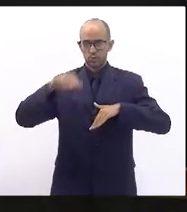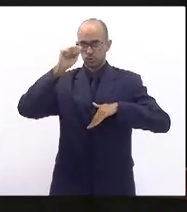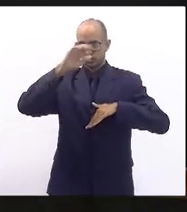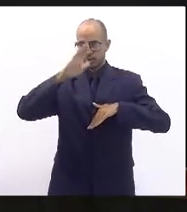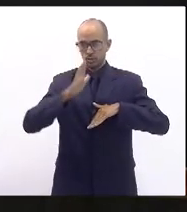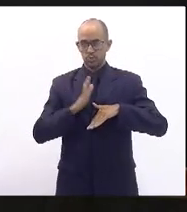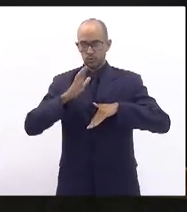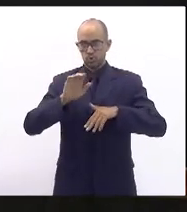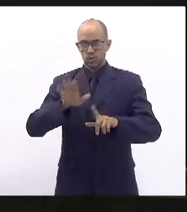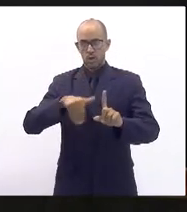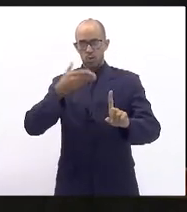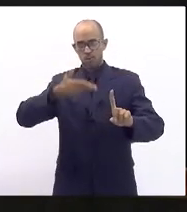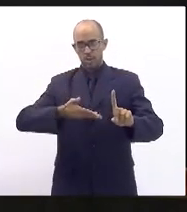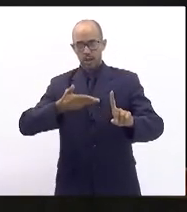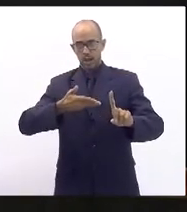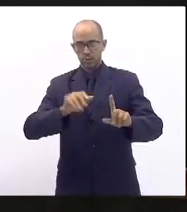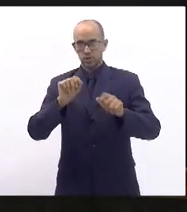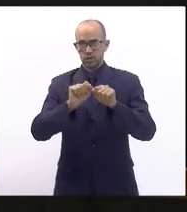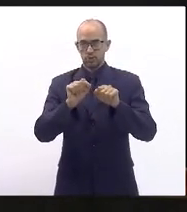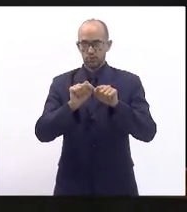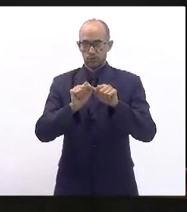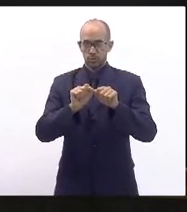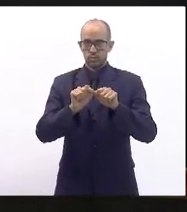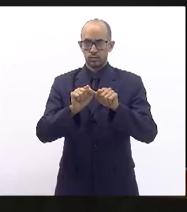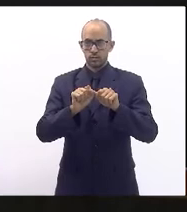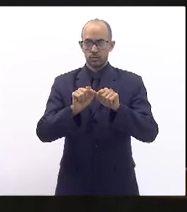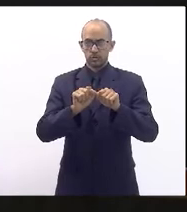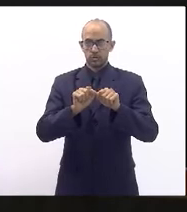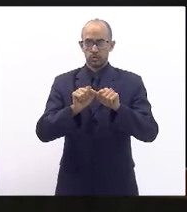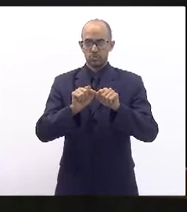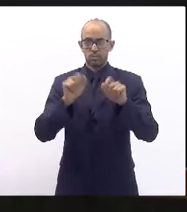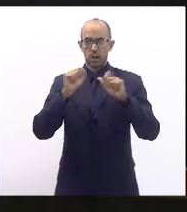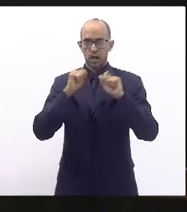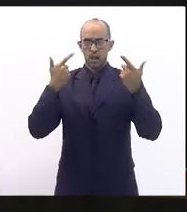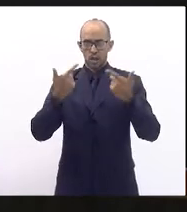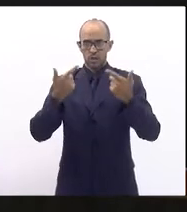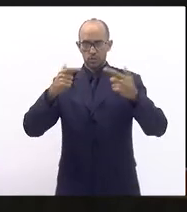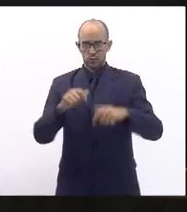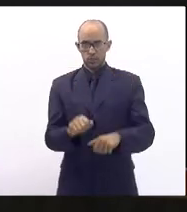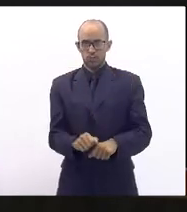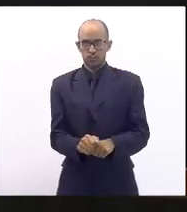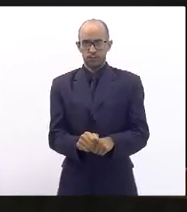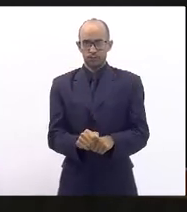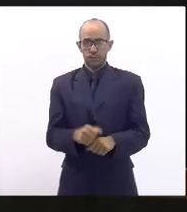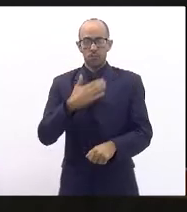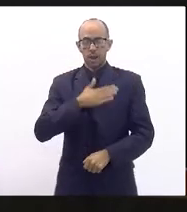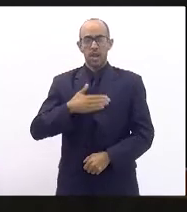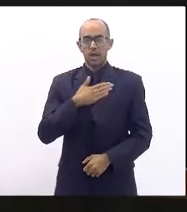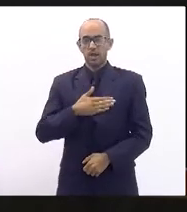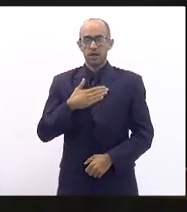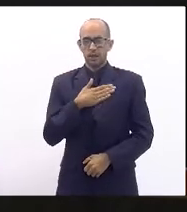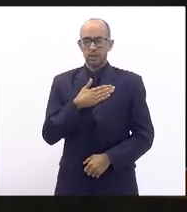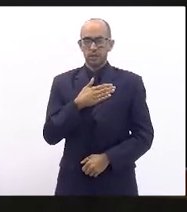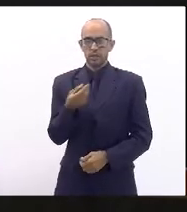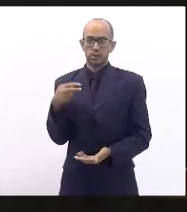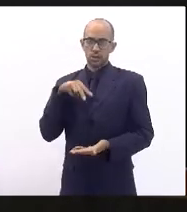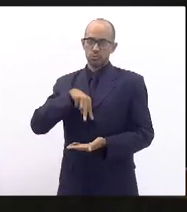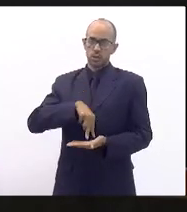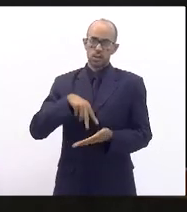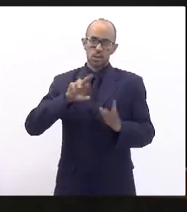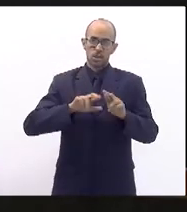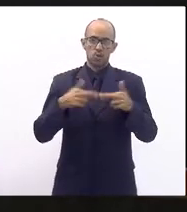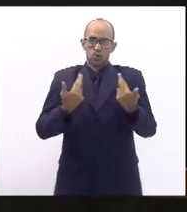homenagem que foi feita por essa casa é uma grande alegria estamos